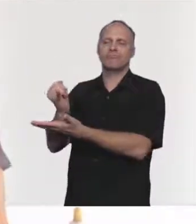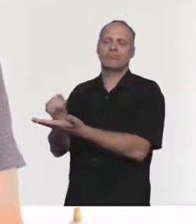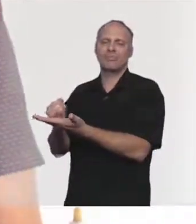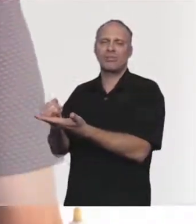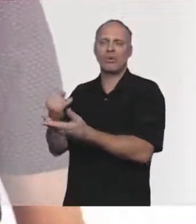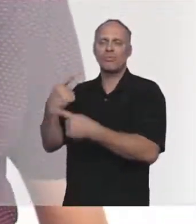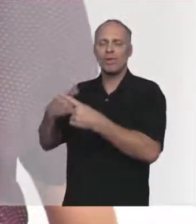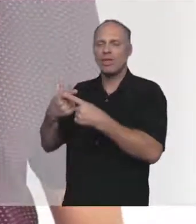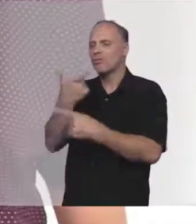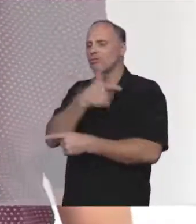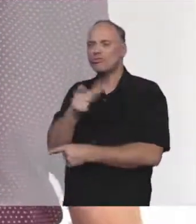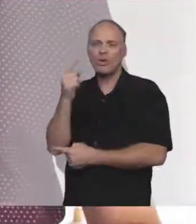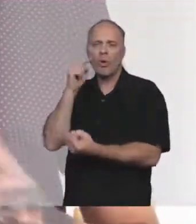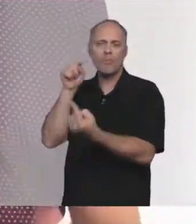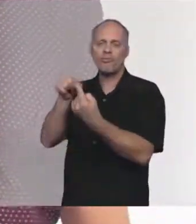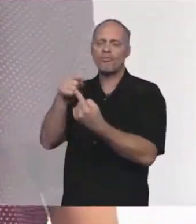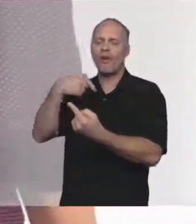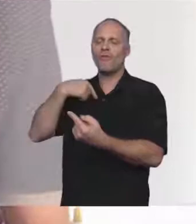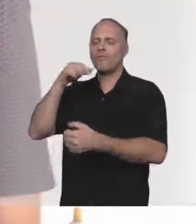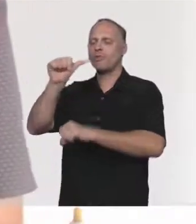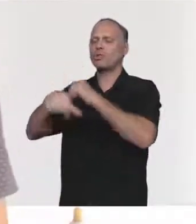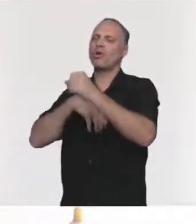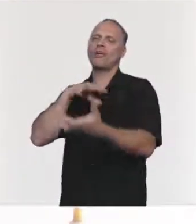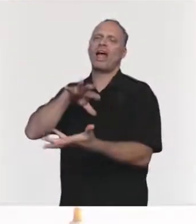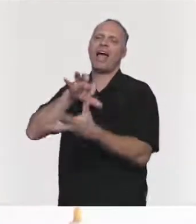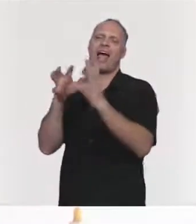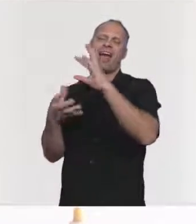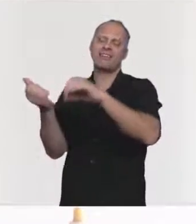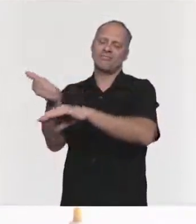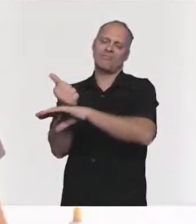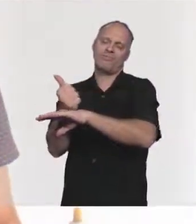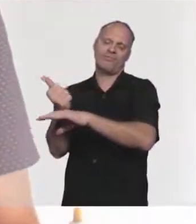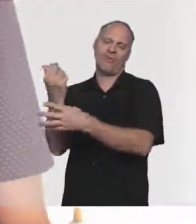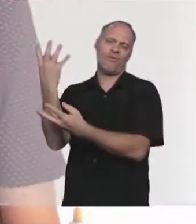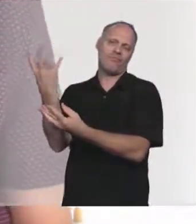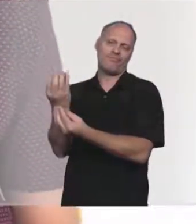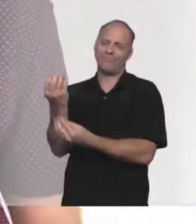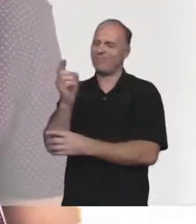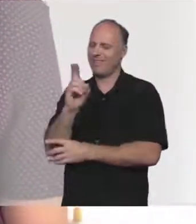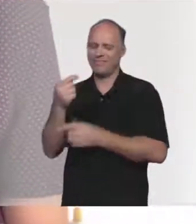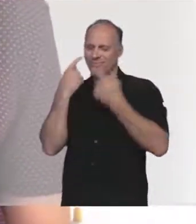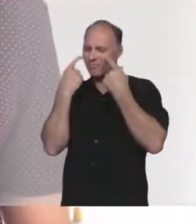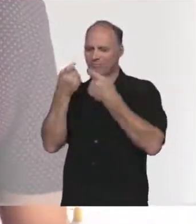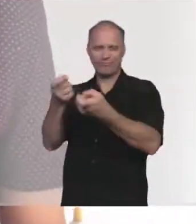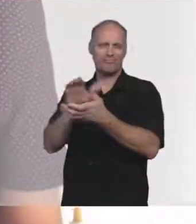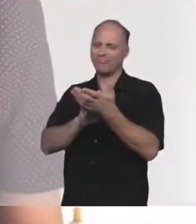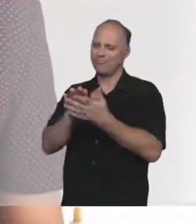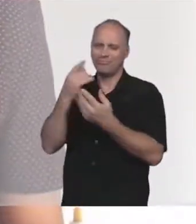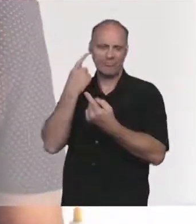não tinha a intenção de, vou me tornar um artista, né? Não tinha essa intenção.